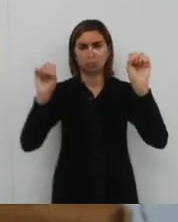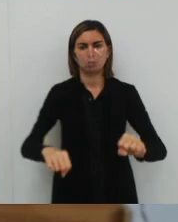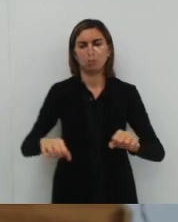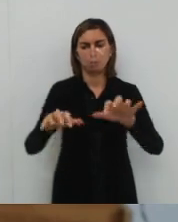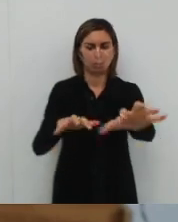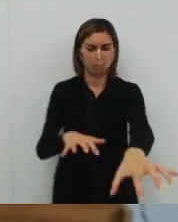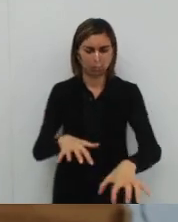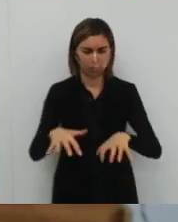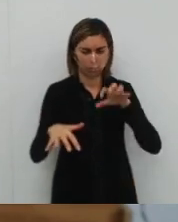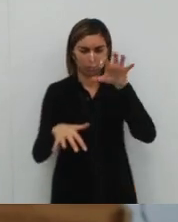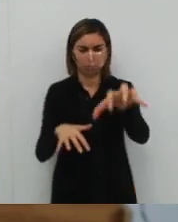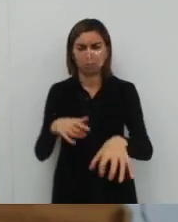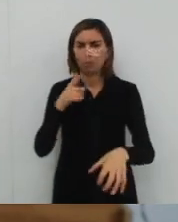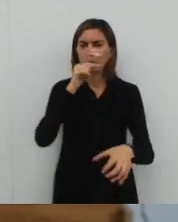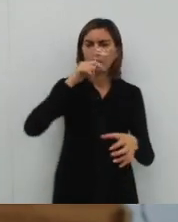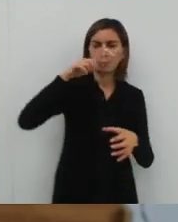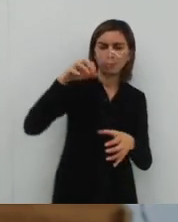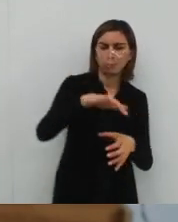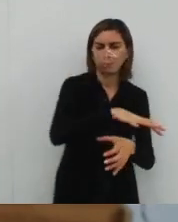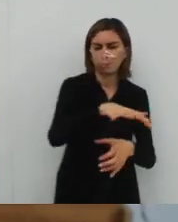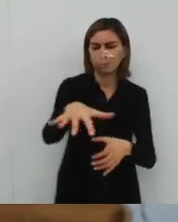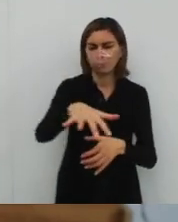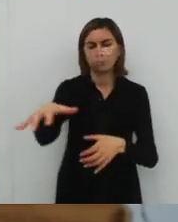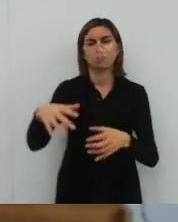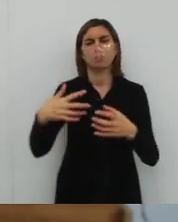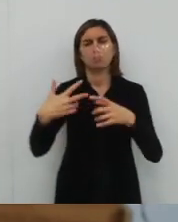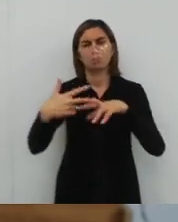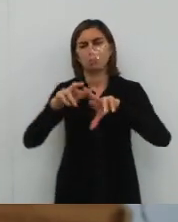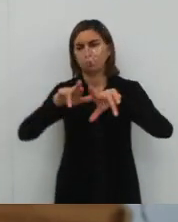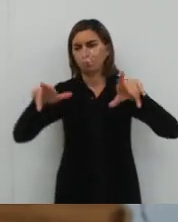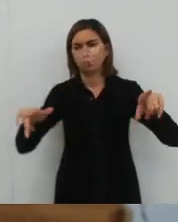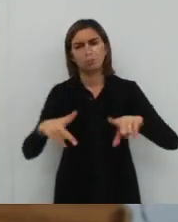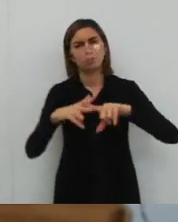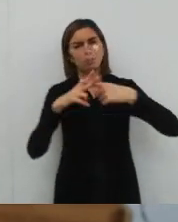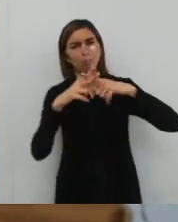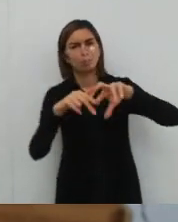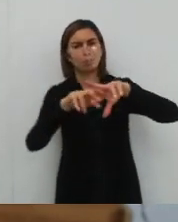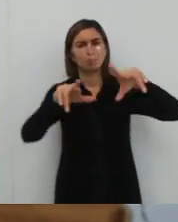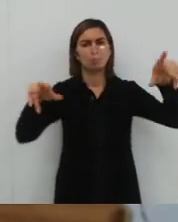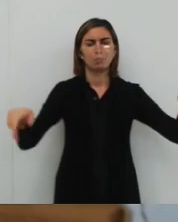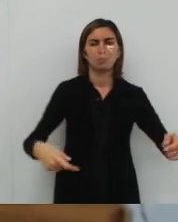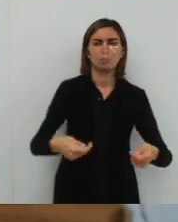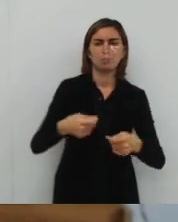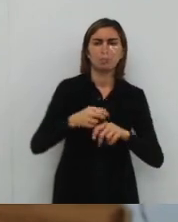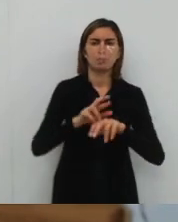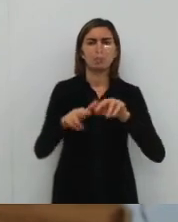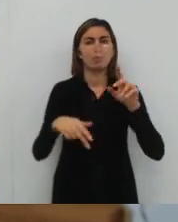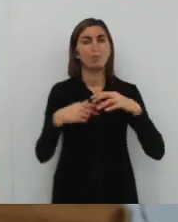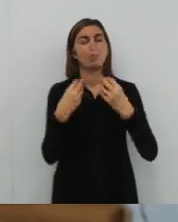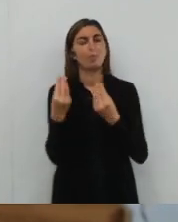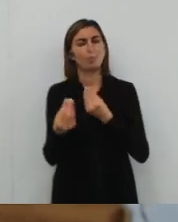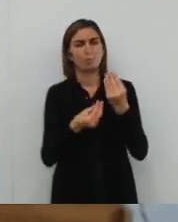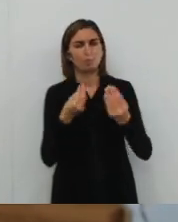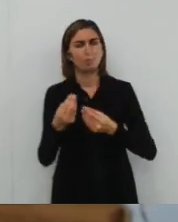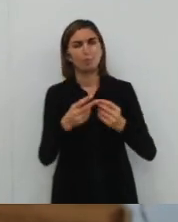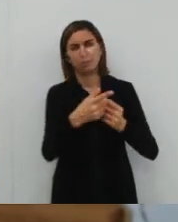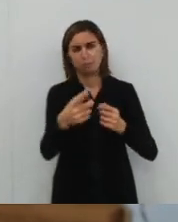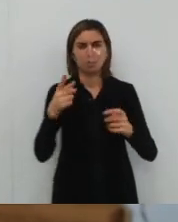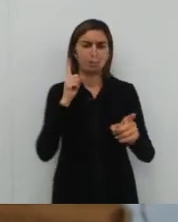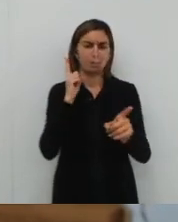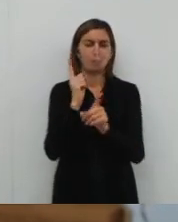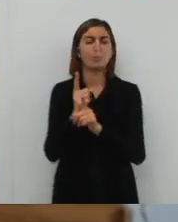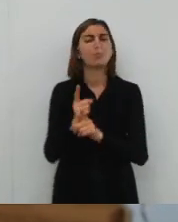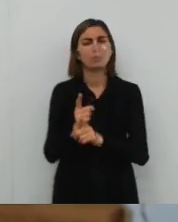arado, irrigação, ferramentas, equipamentos diversos. Então foi uma forma